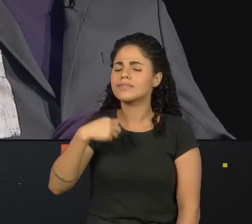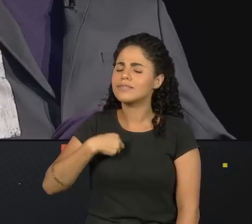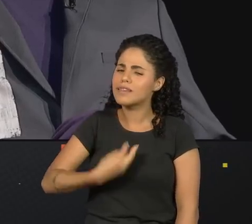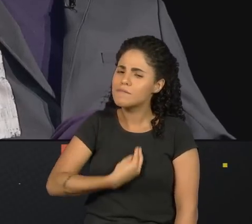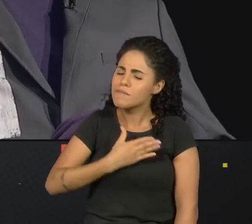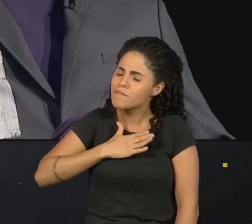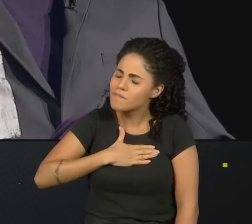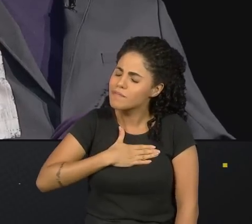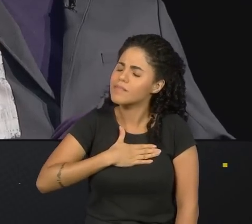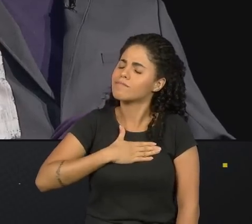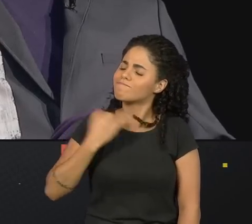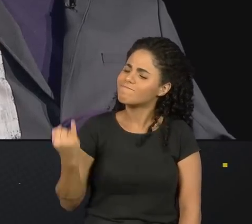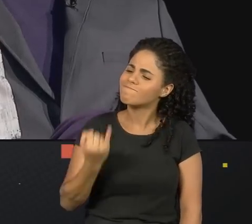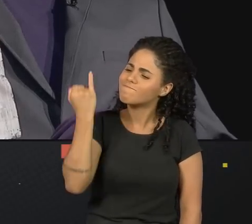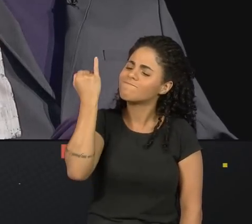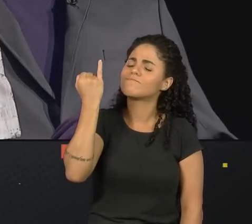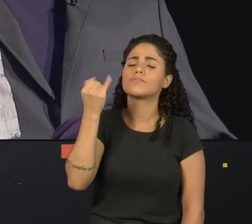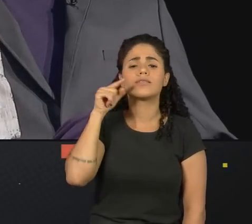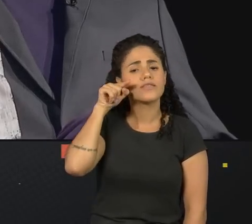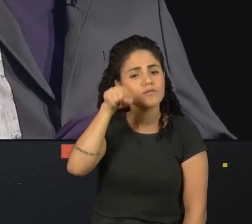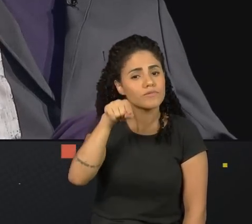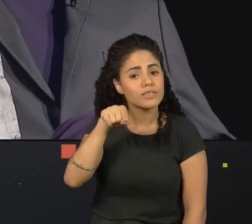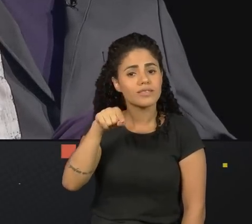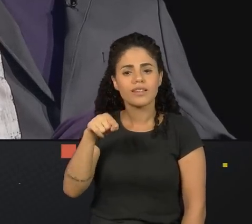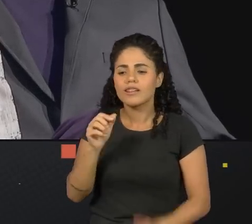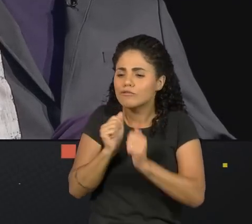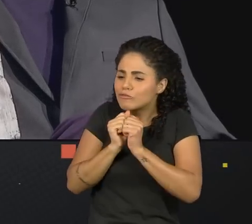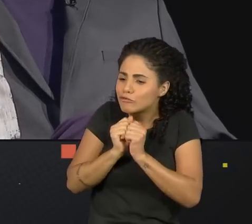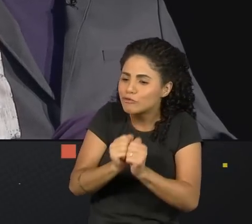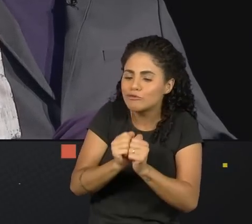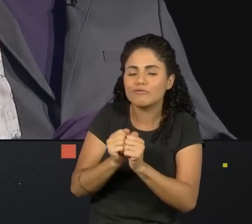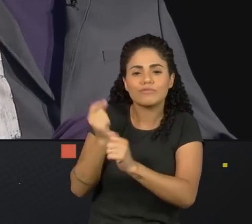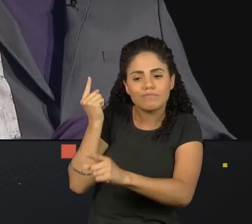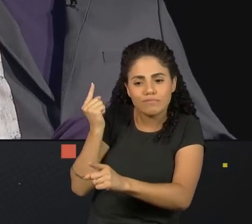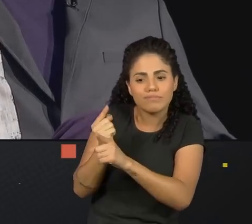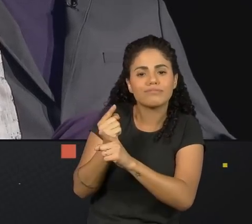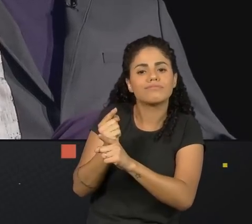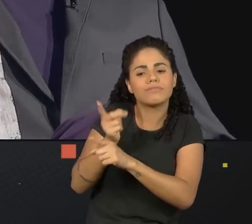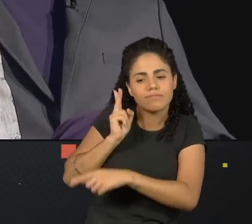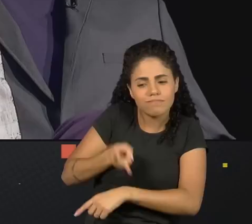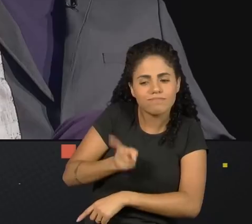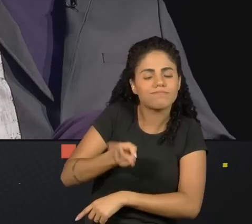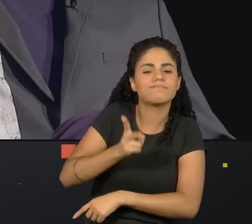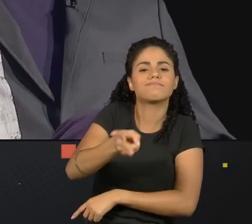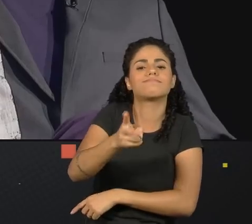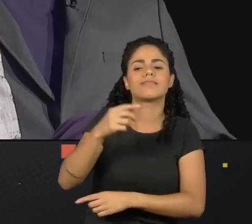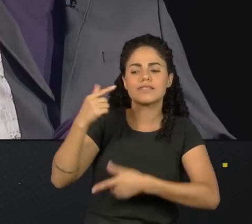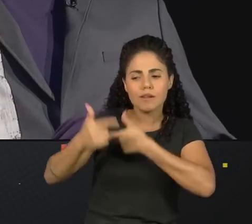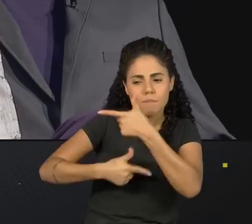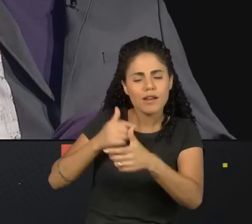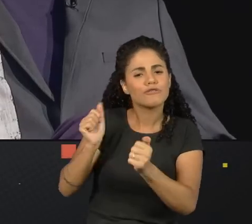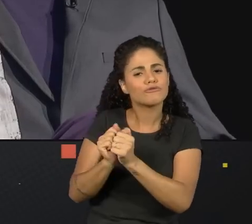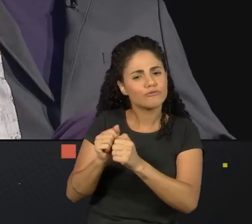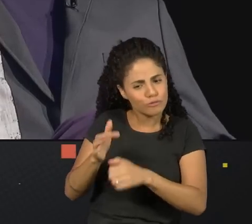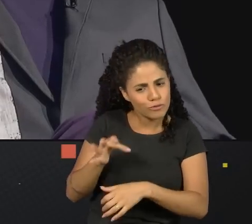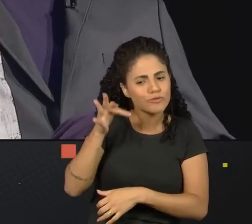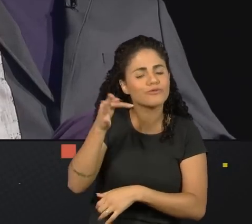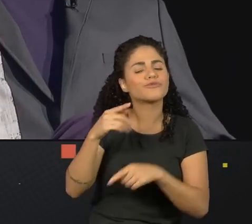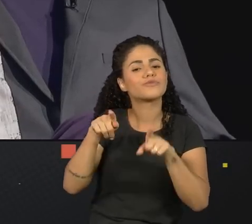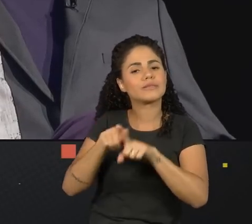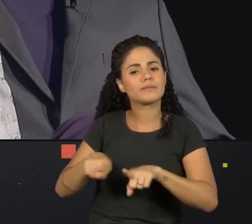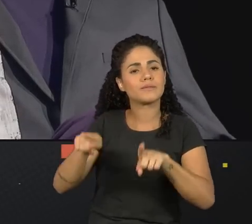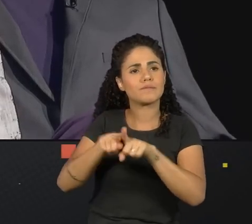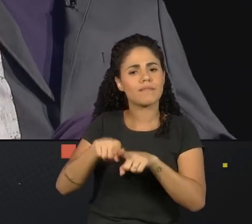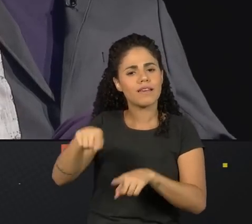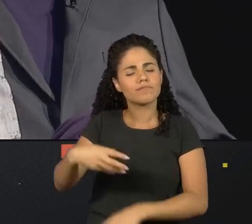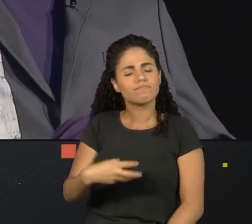minha vida e que a gente possa se encontrar muito ainda, que a gente possa fazer muitos trabalhos juntos. Foi